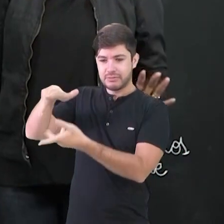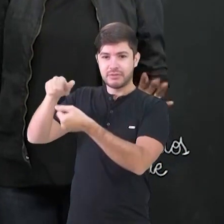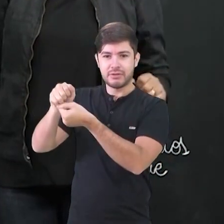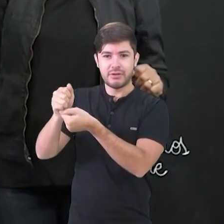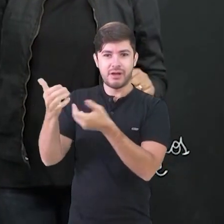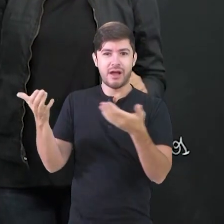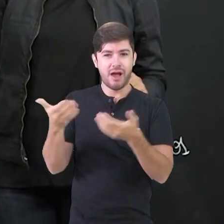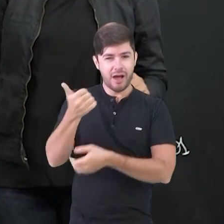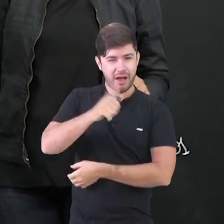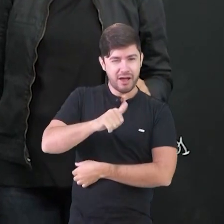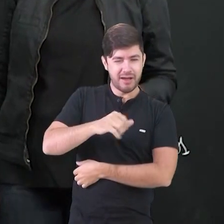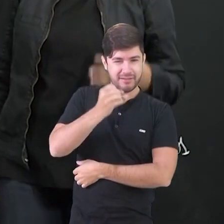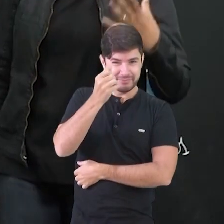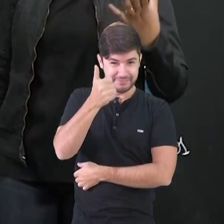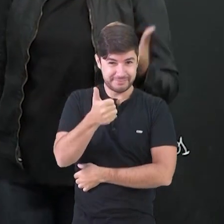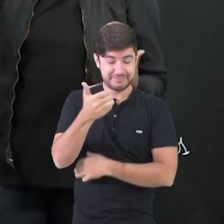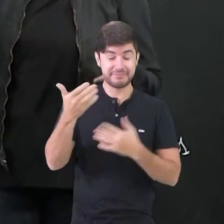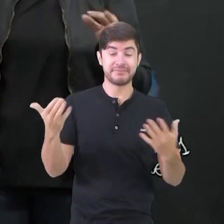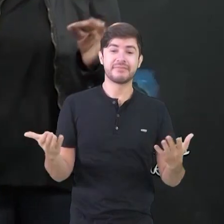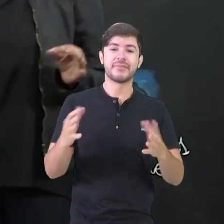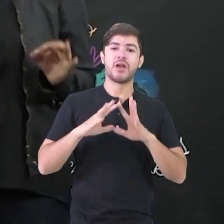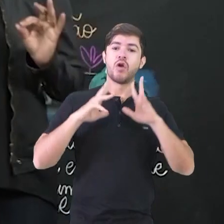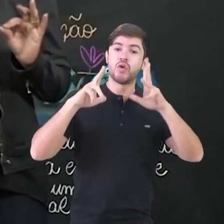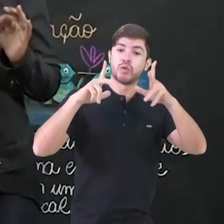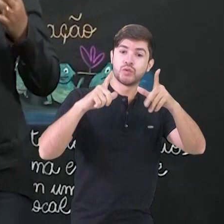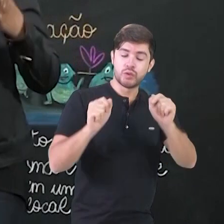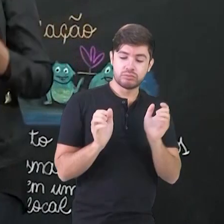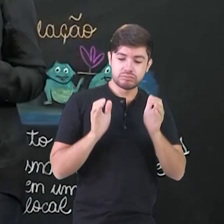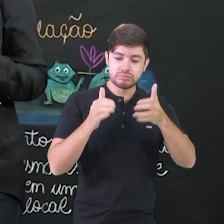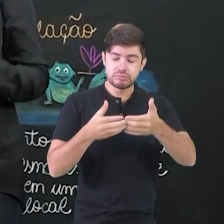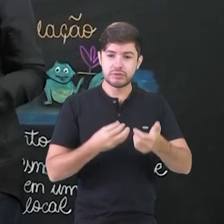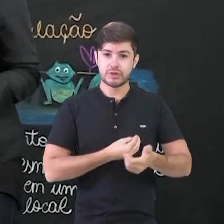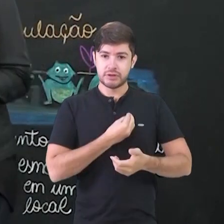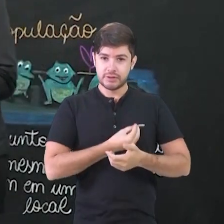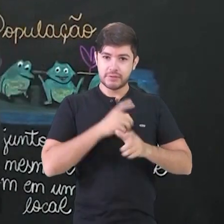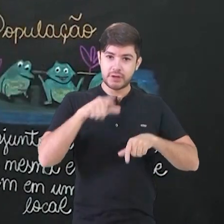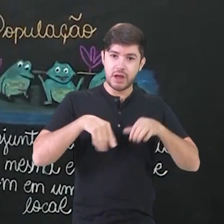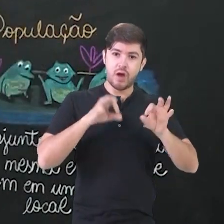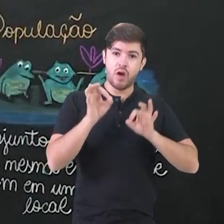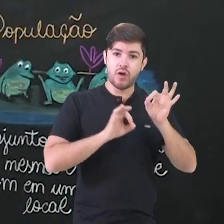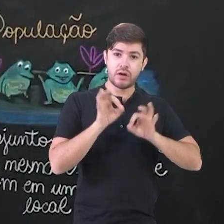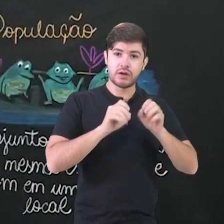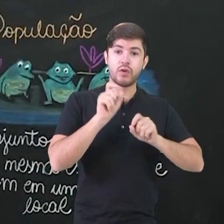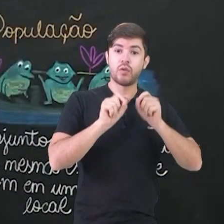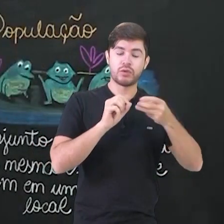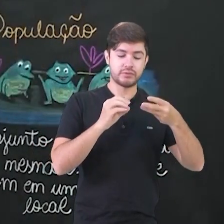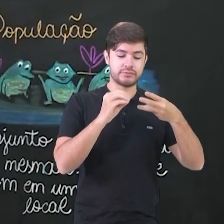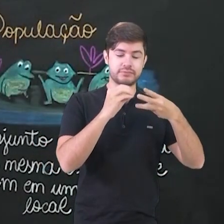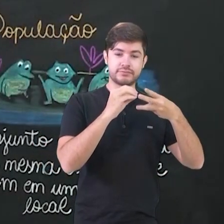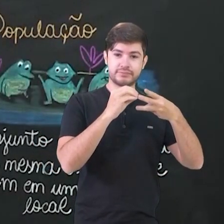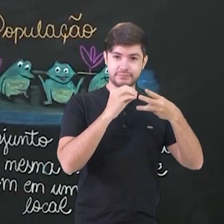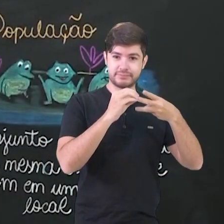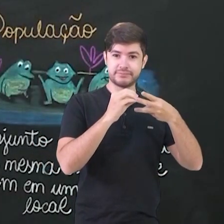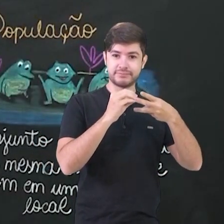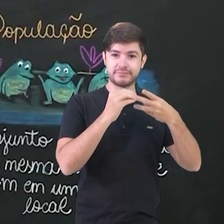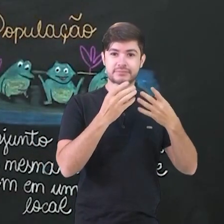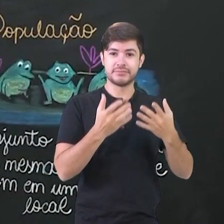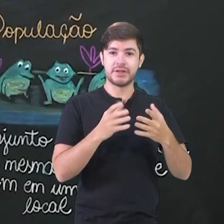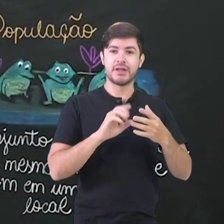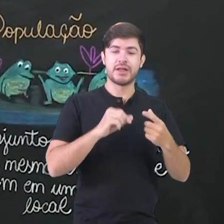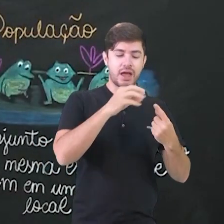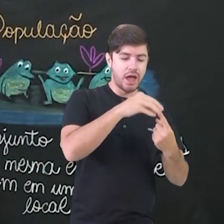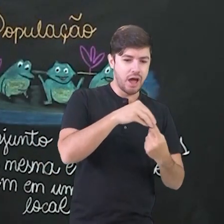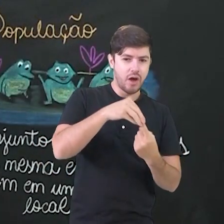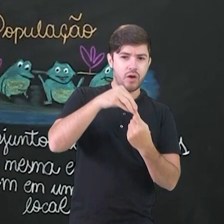Vamos fazer essa análise na nossa aula de hoje? Todos os seres vivos são formados por uma pequena estrutura, que é a célula. A gente fala que é